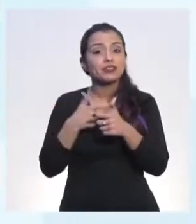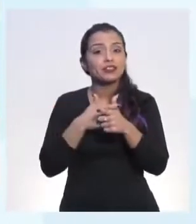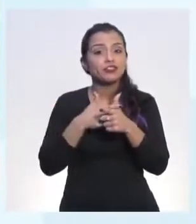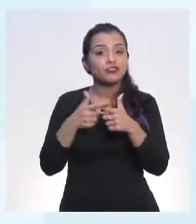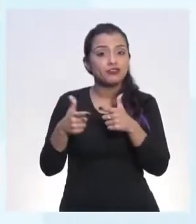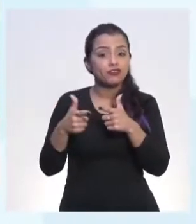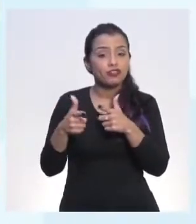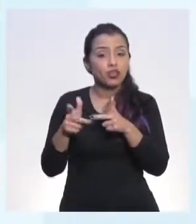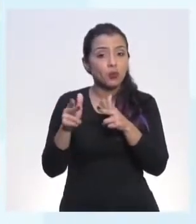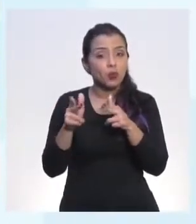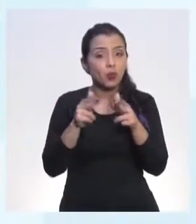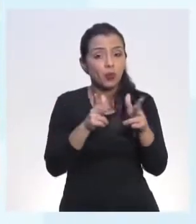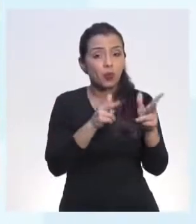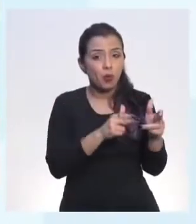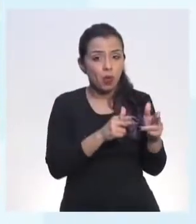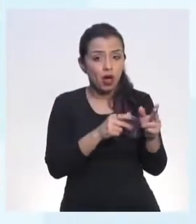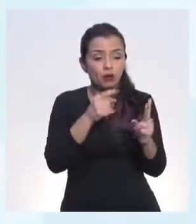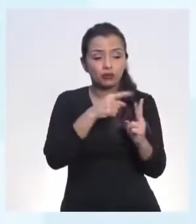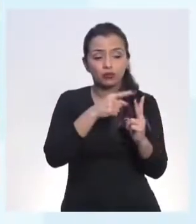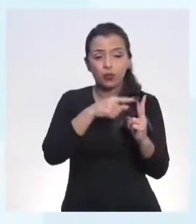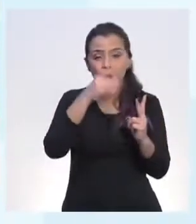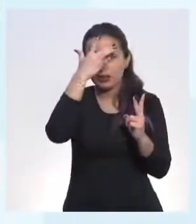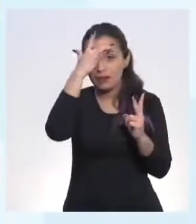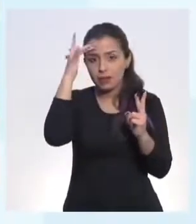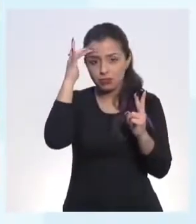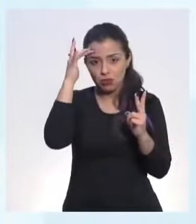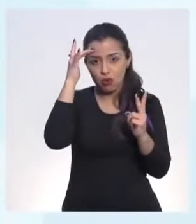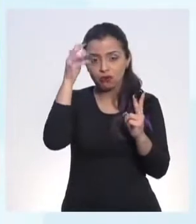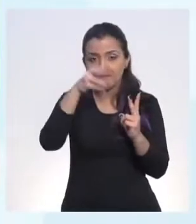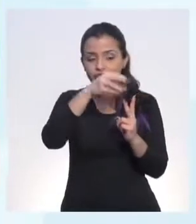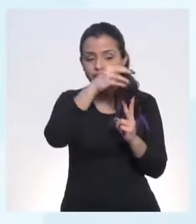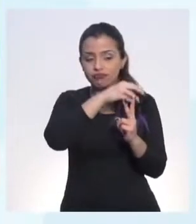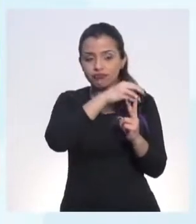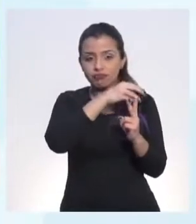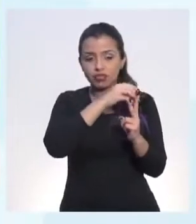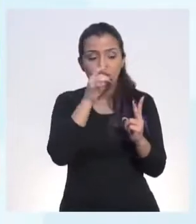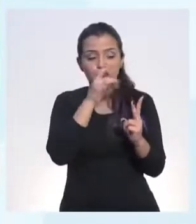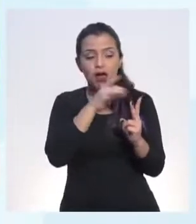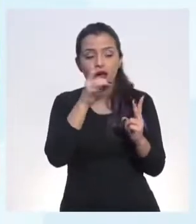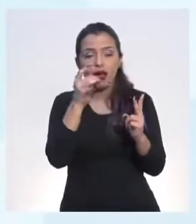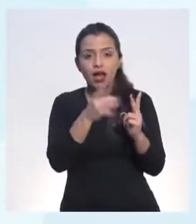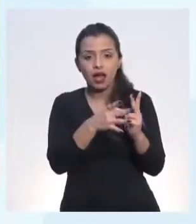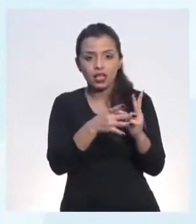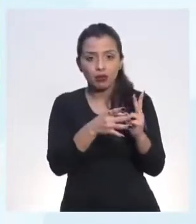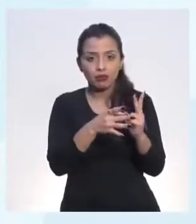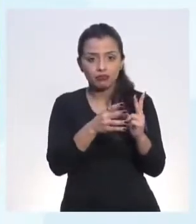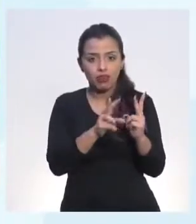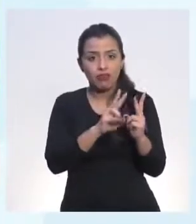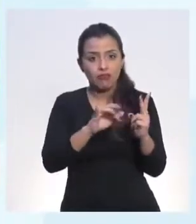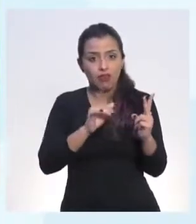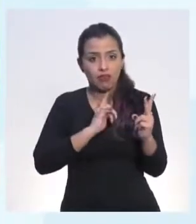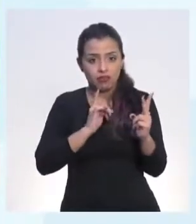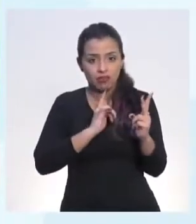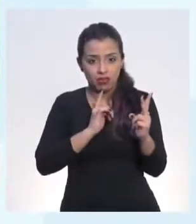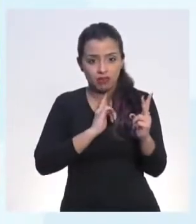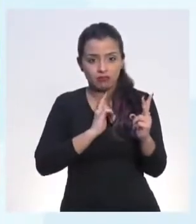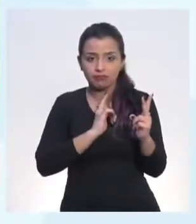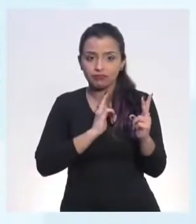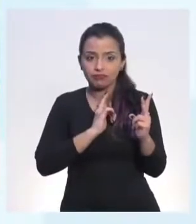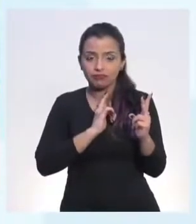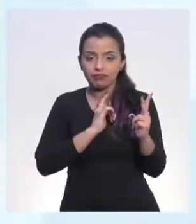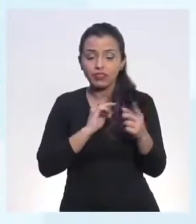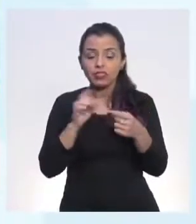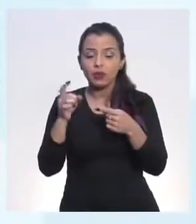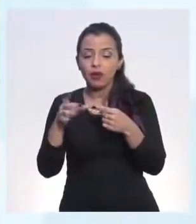igualmente entre 2 jogadores. A minha pergunta é, quantas fichas para cada um? Quantas fichas vão ficar de cada